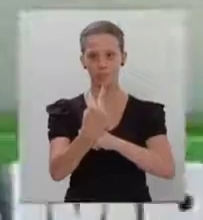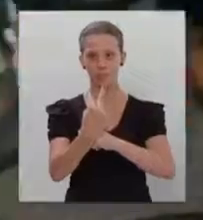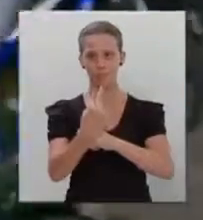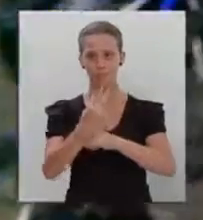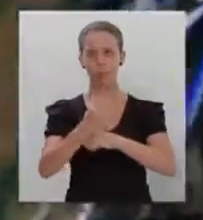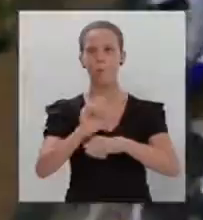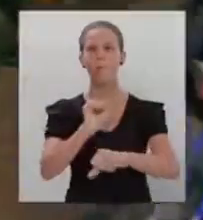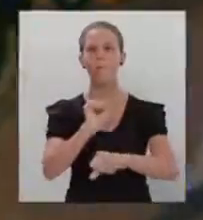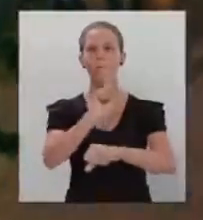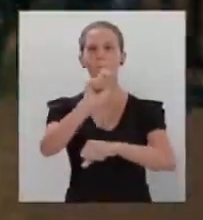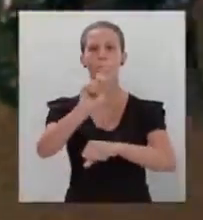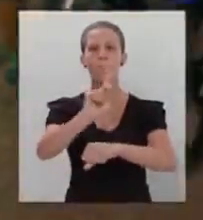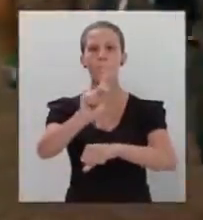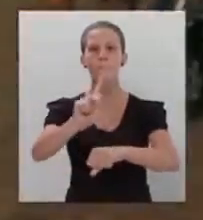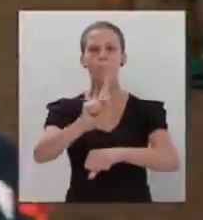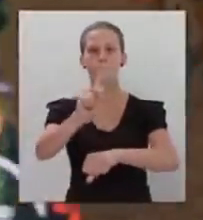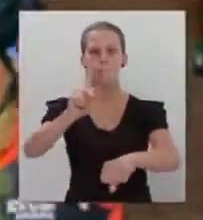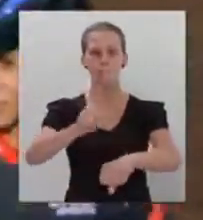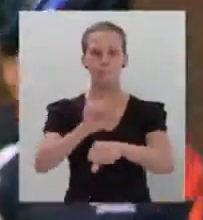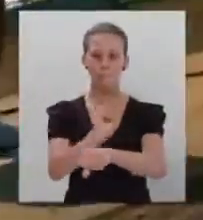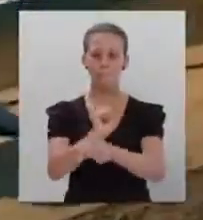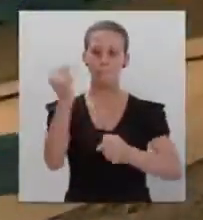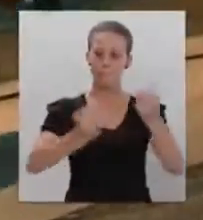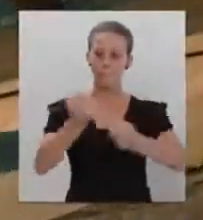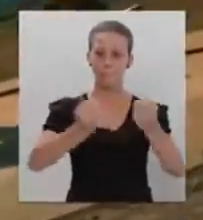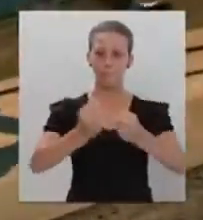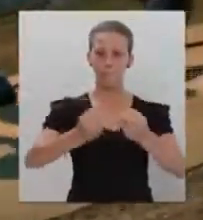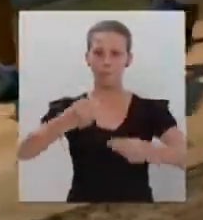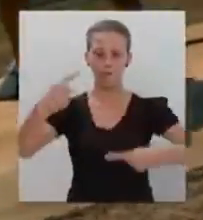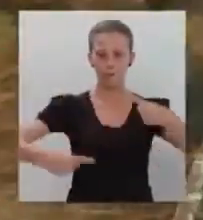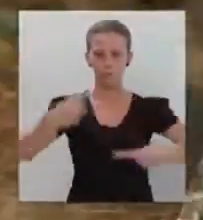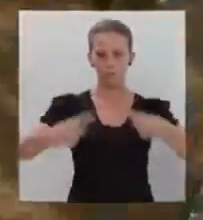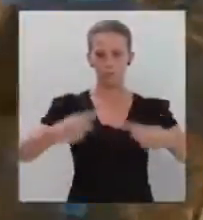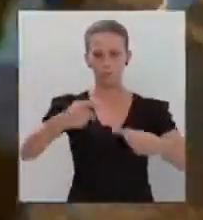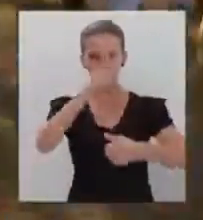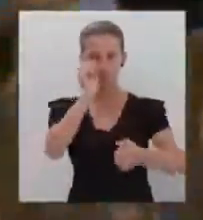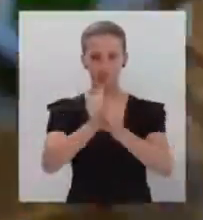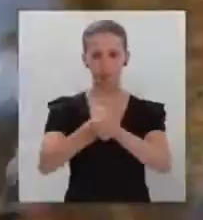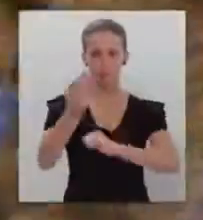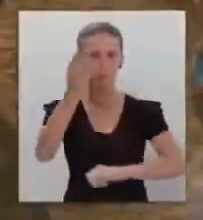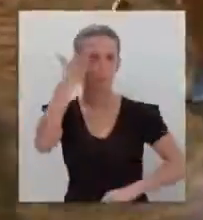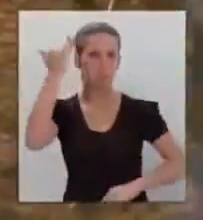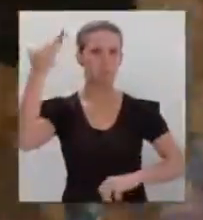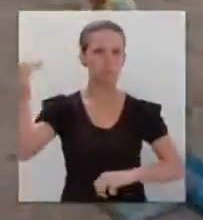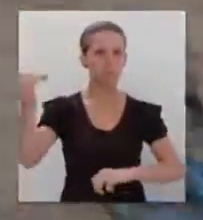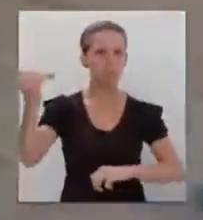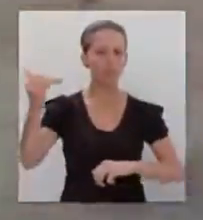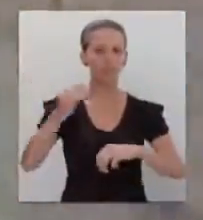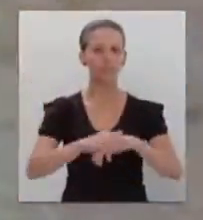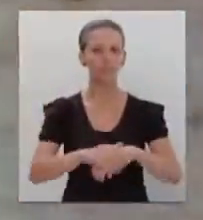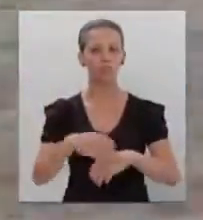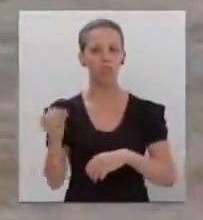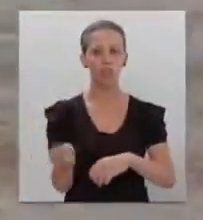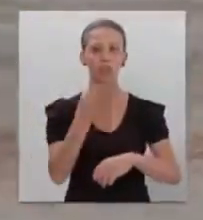a mobilização dos ciclistas no Dia Mundial Sem Carro, uma competição de atletas pra lá de experientes, as